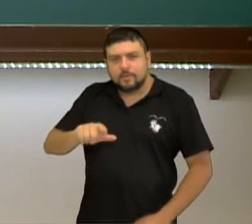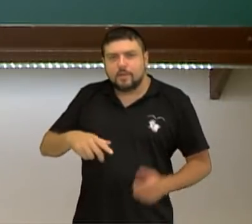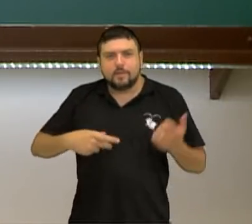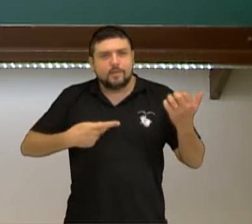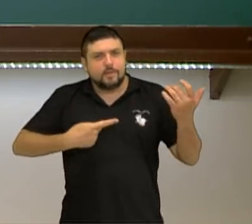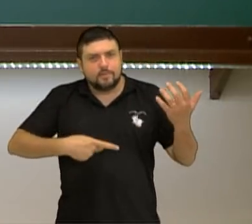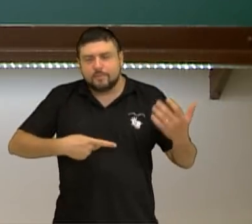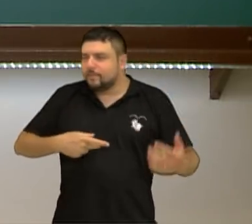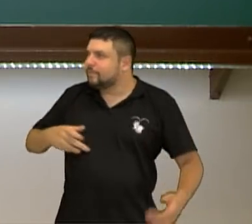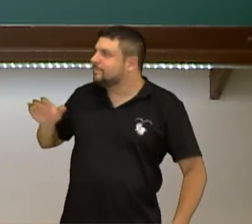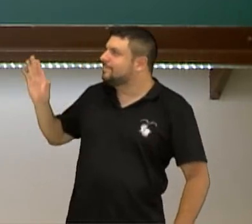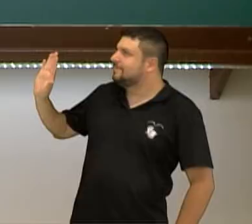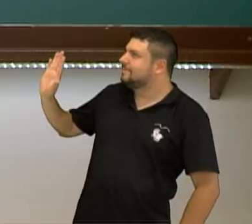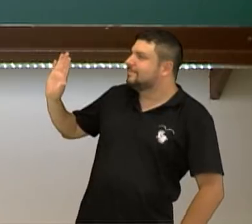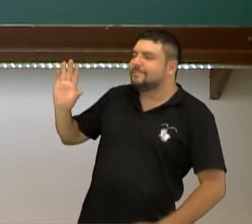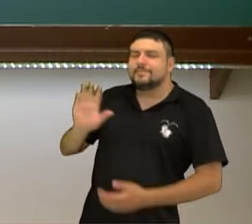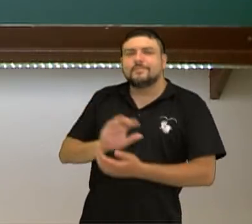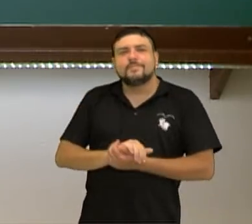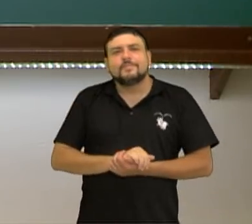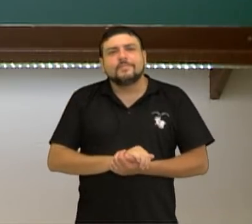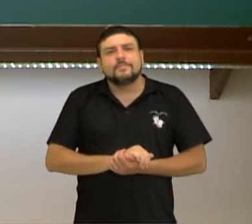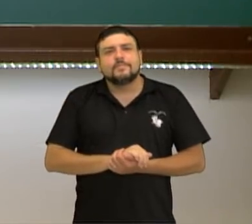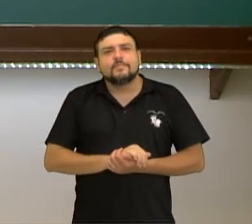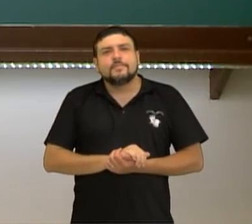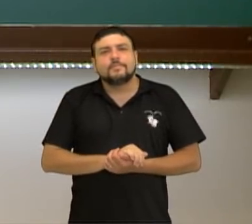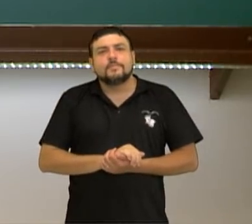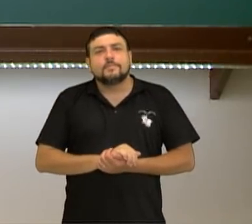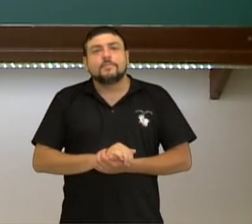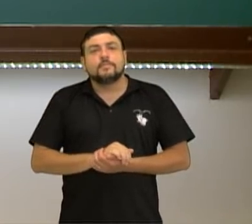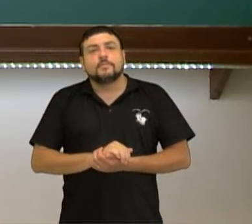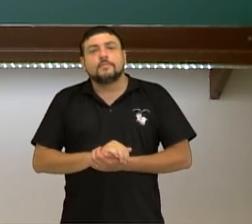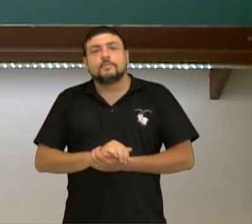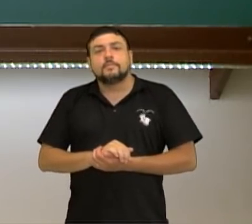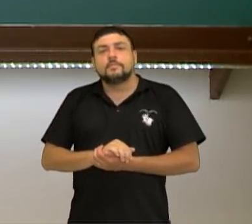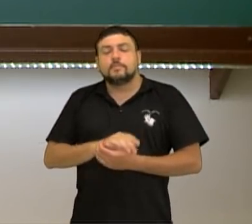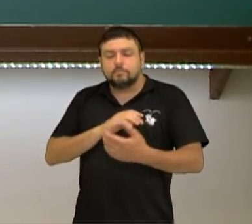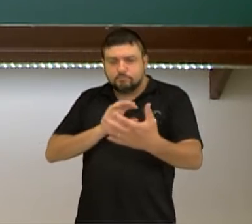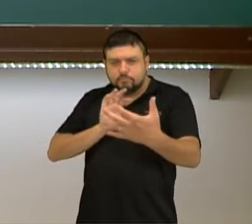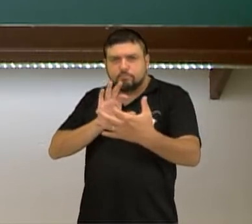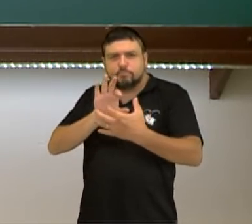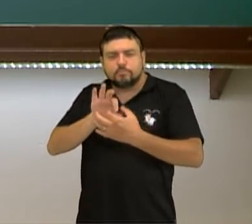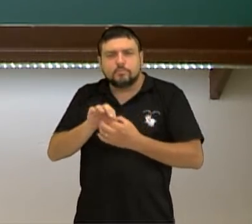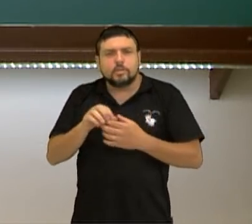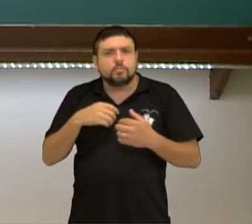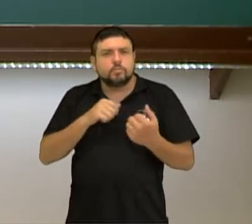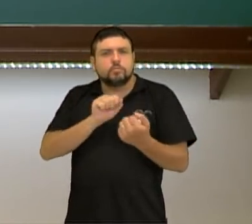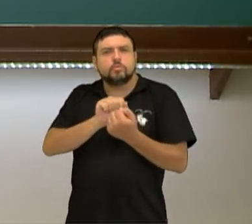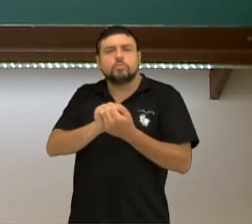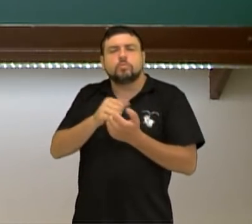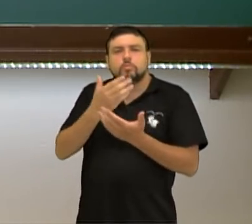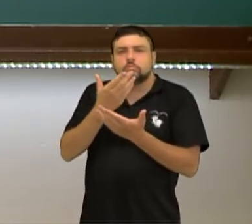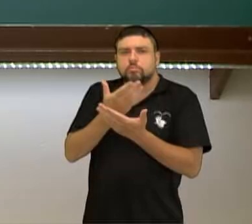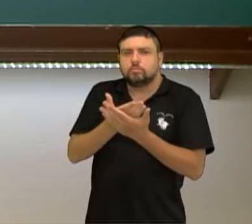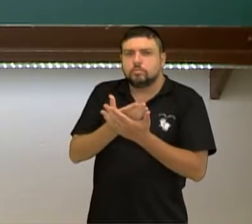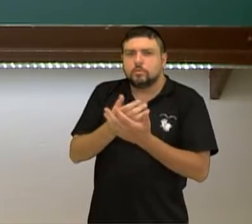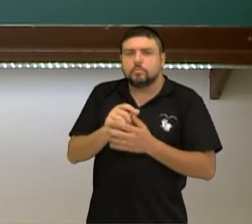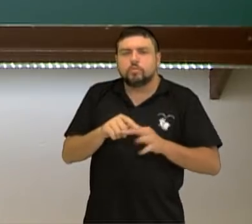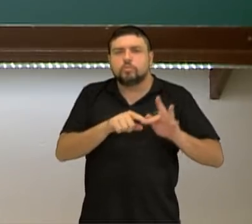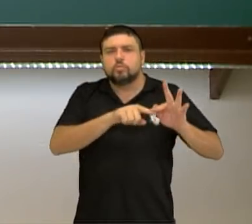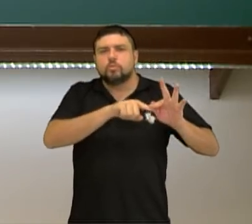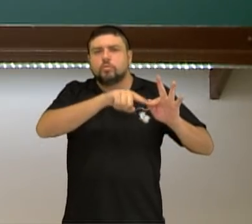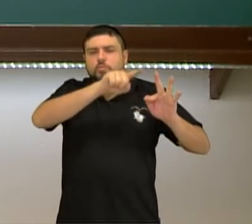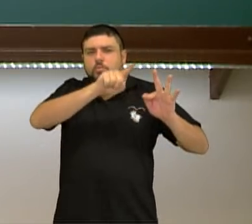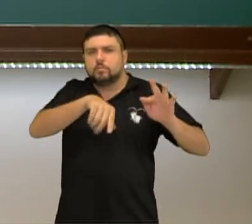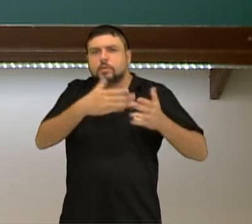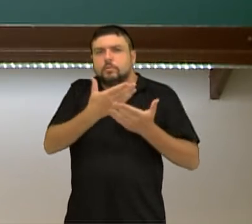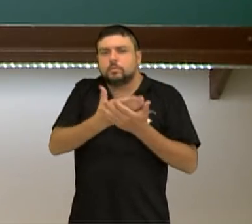tudo bem, Paulo? E você, para trabalharmos um pouquinho com os conceitos de funções na parte